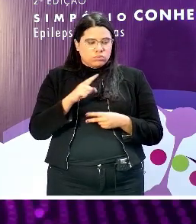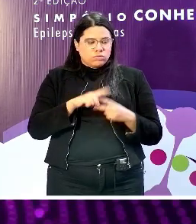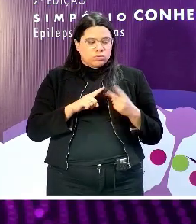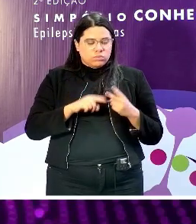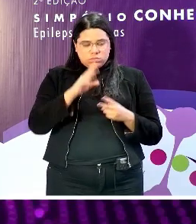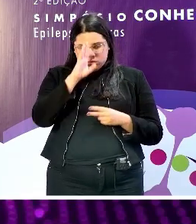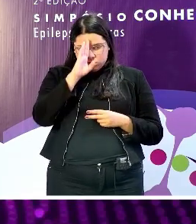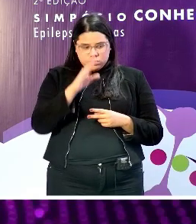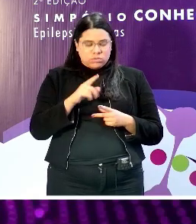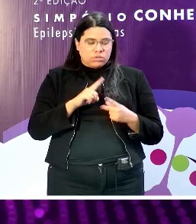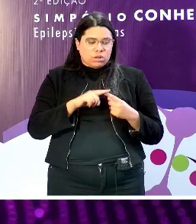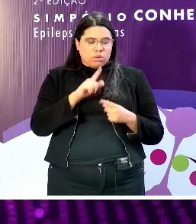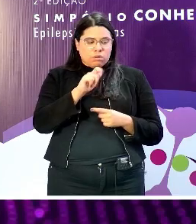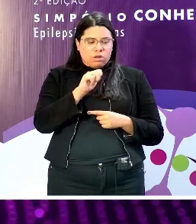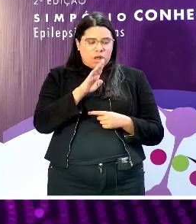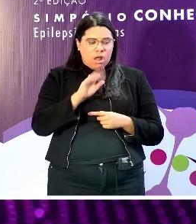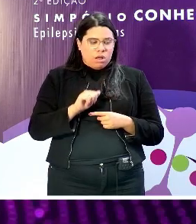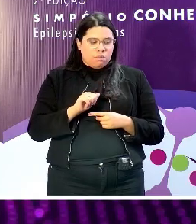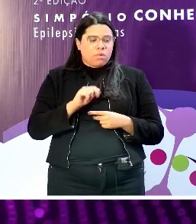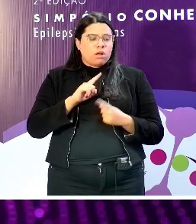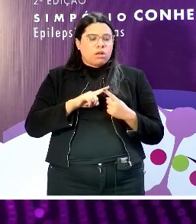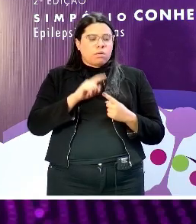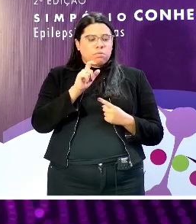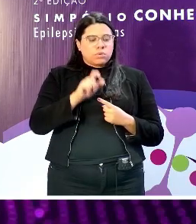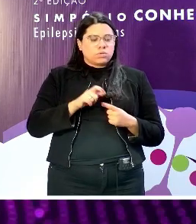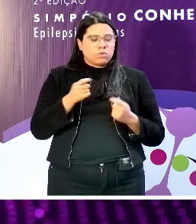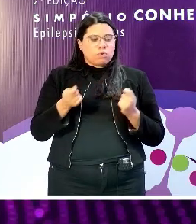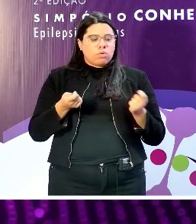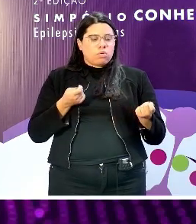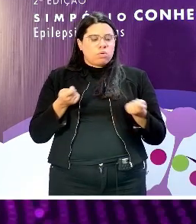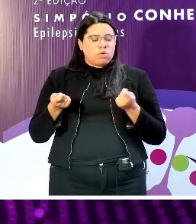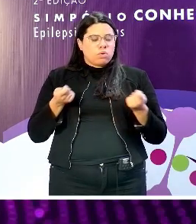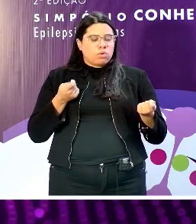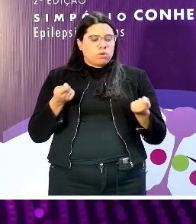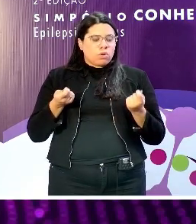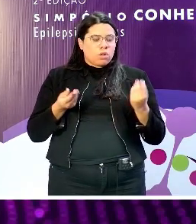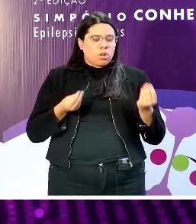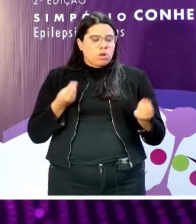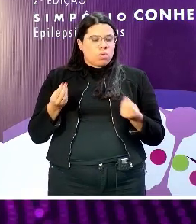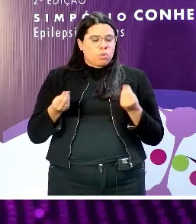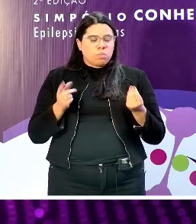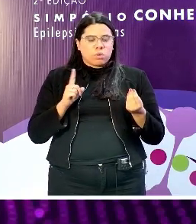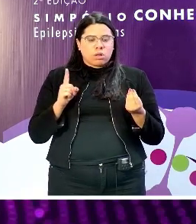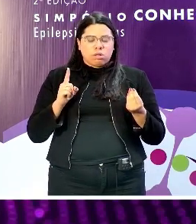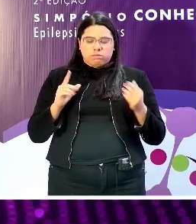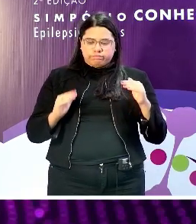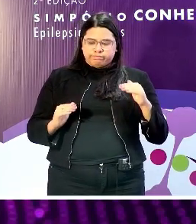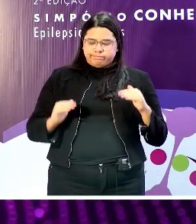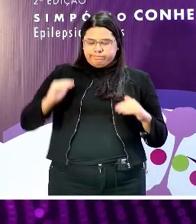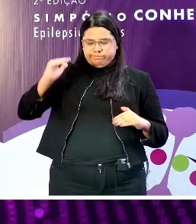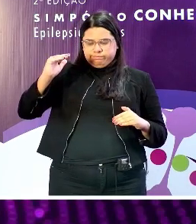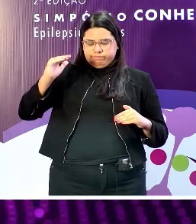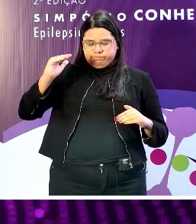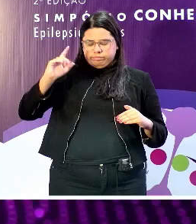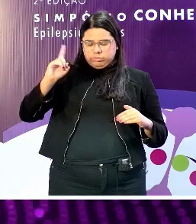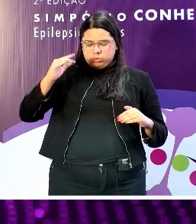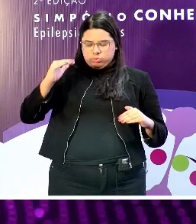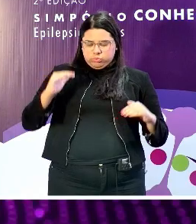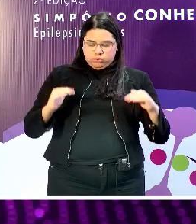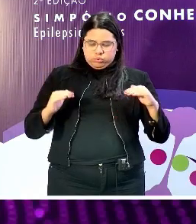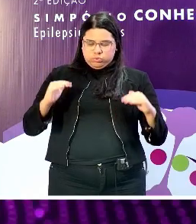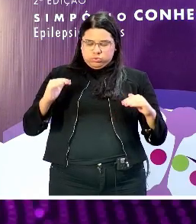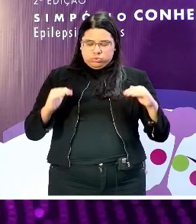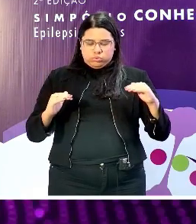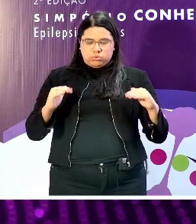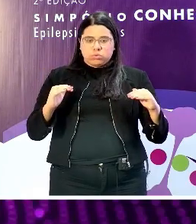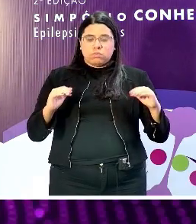Principalmente o GABA, sendo o nosso inibitório, que vai, então, controlar os excitatórios para que eles não passem do ponto. Né, a gente precisa excitar o nosso cérebro, mas a